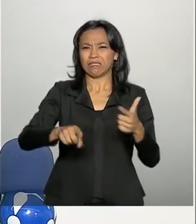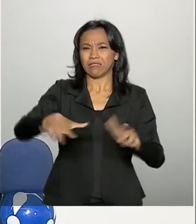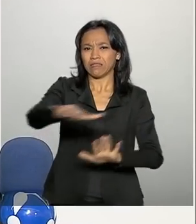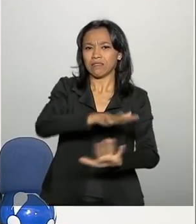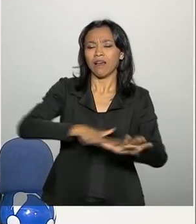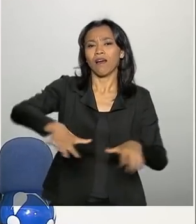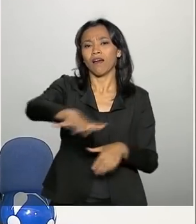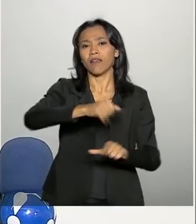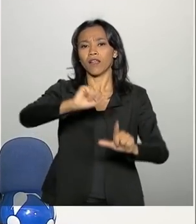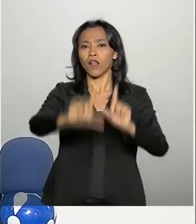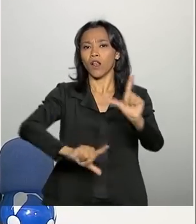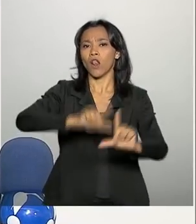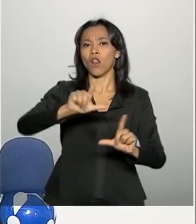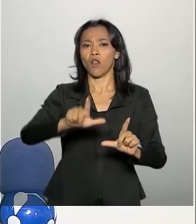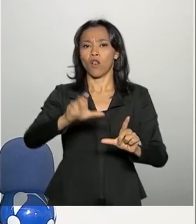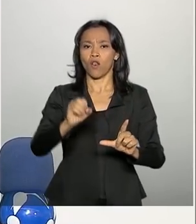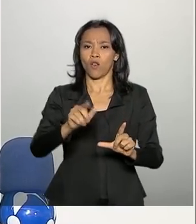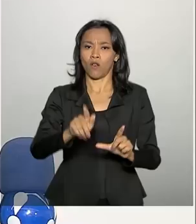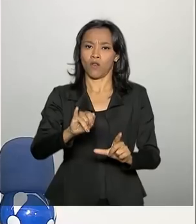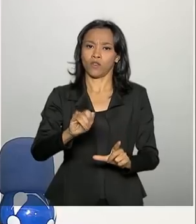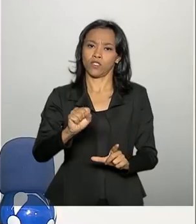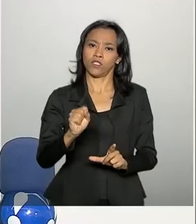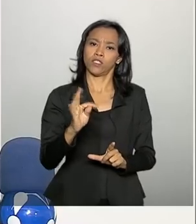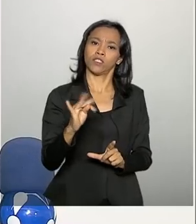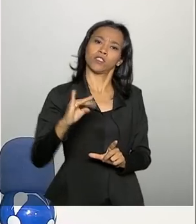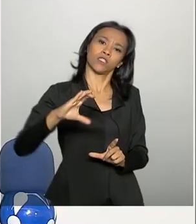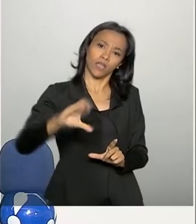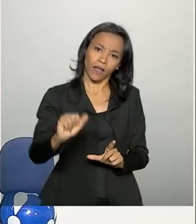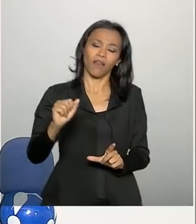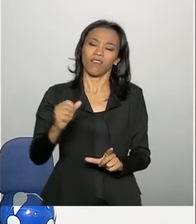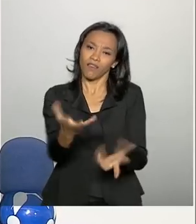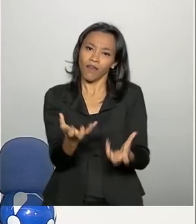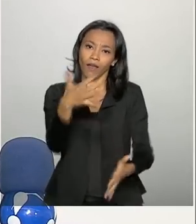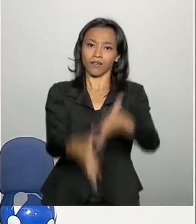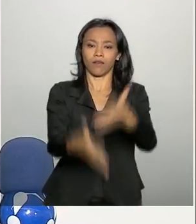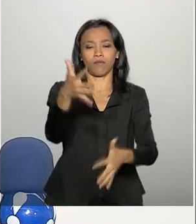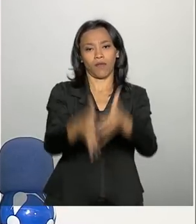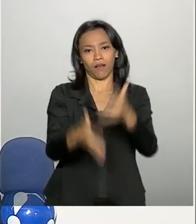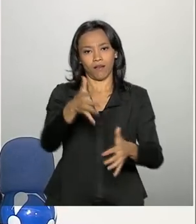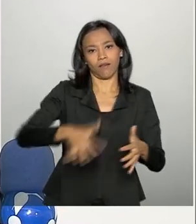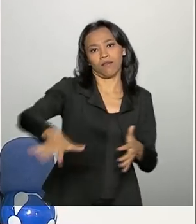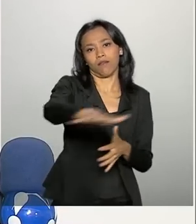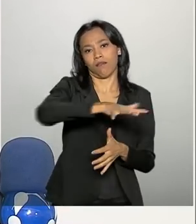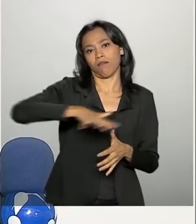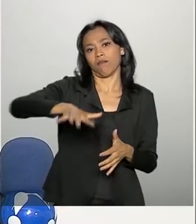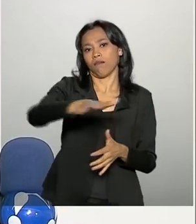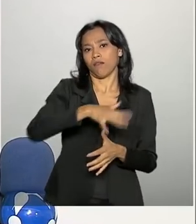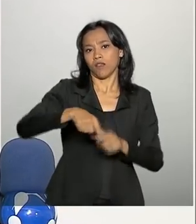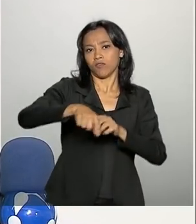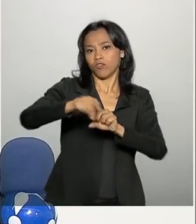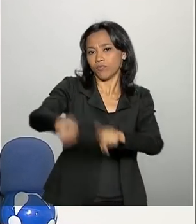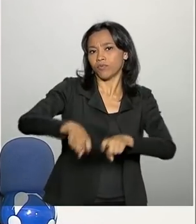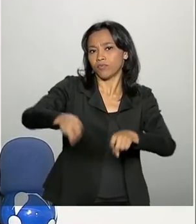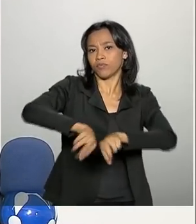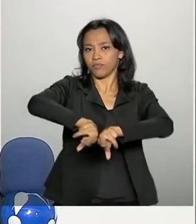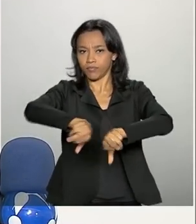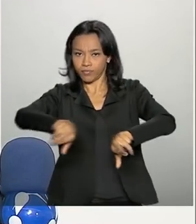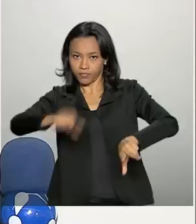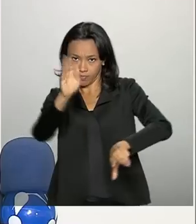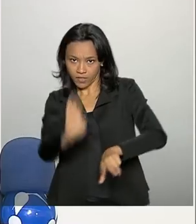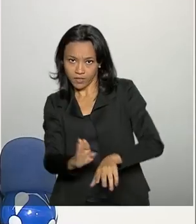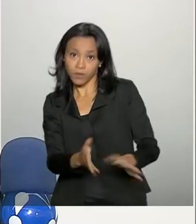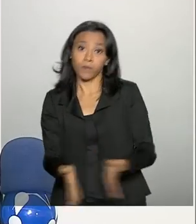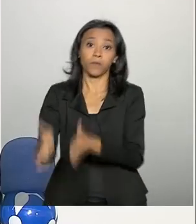tentam atrapalhar o setor produtivo do Brasil Levaremos também ao